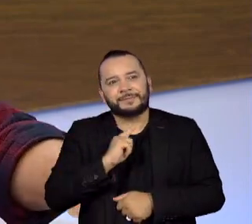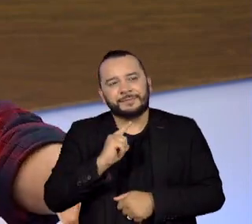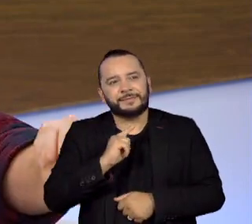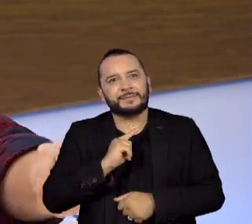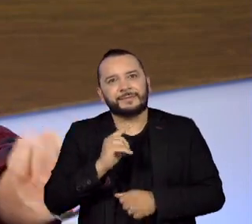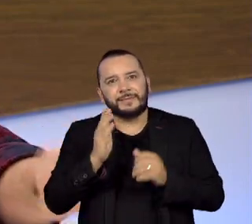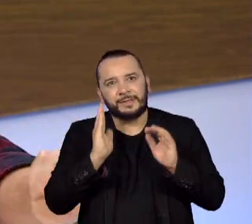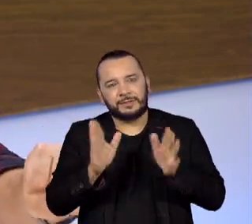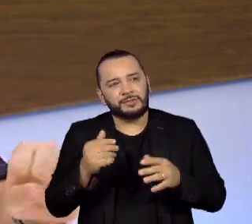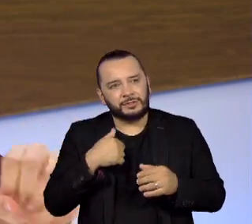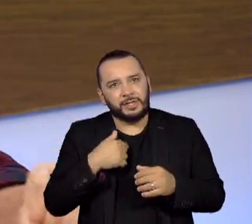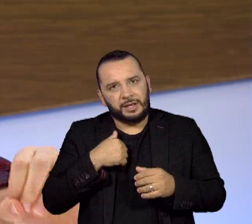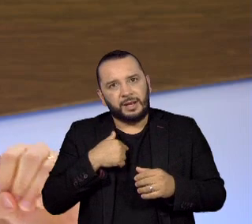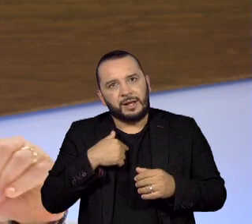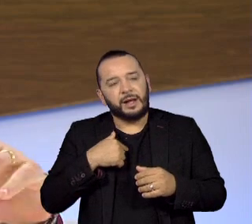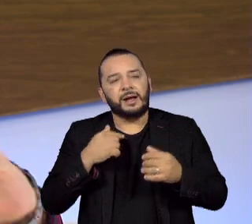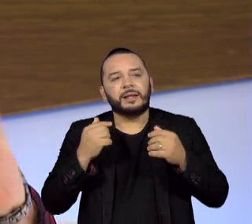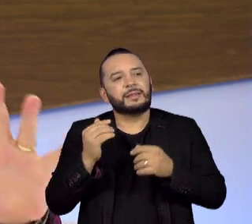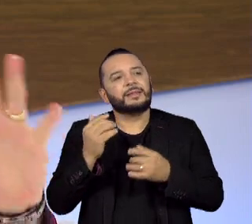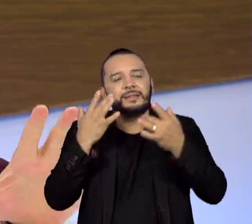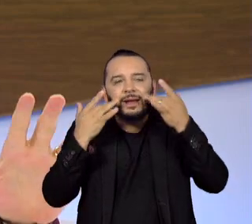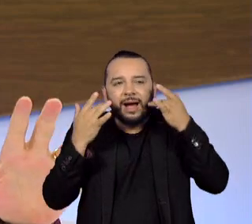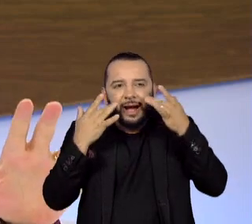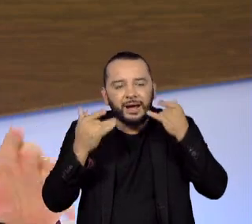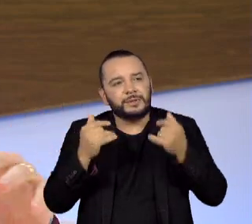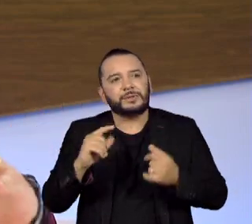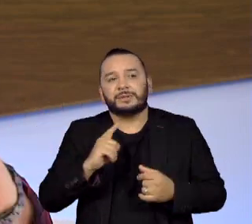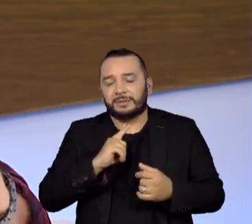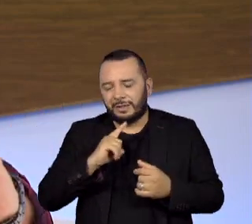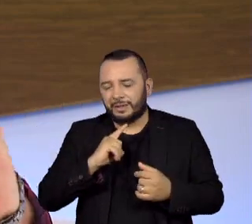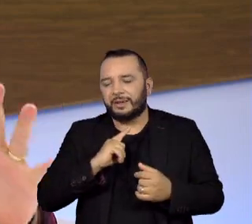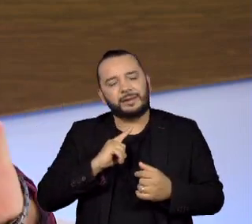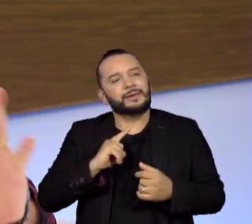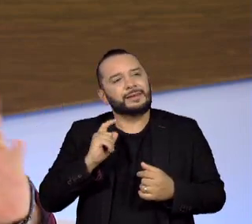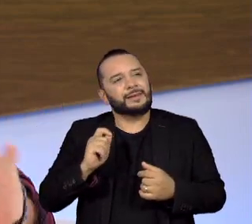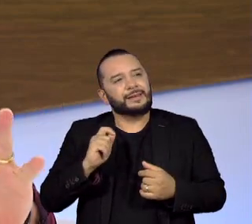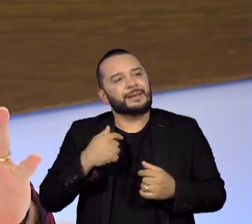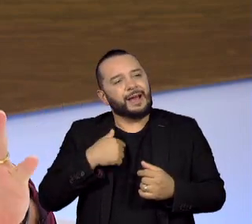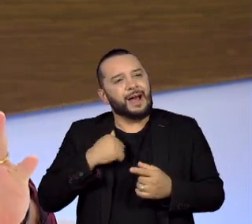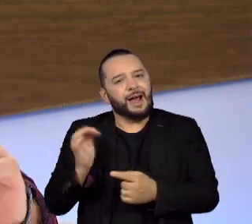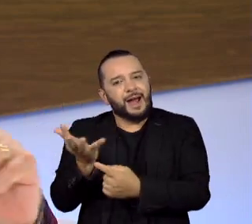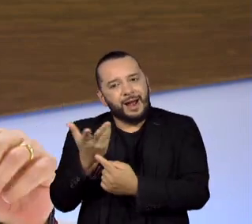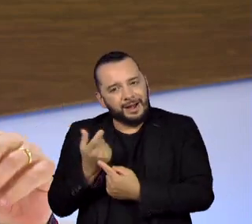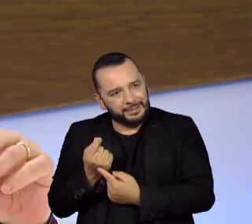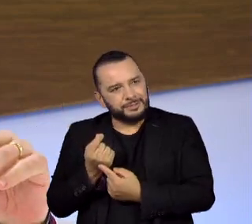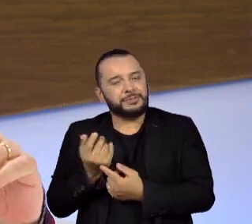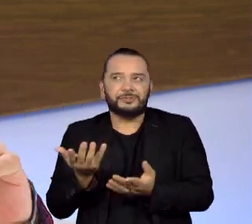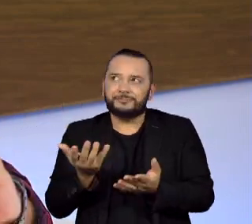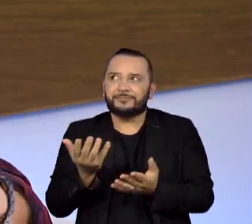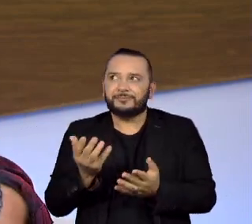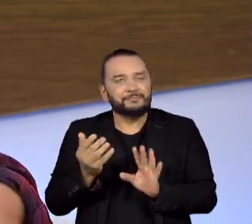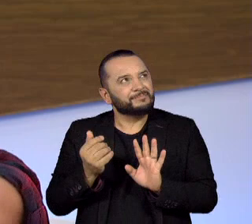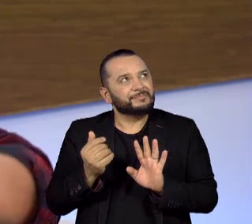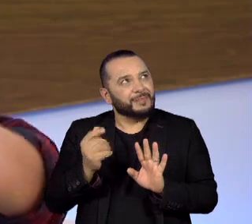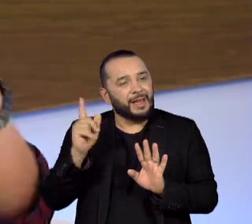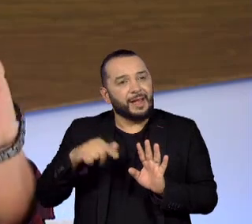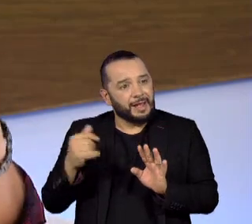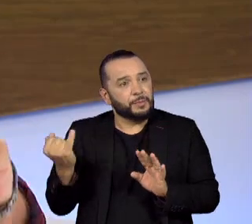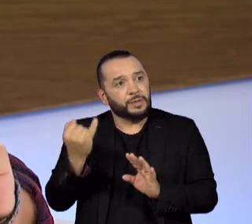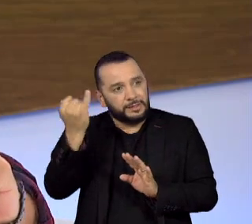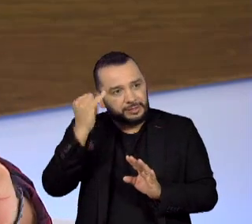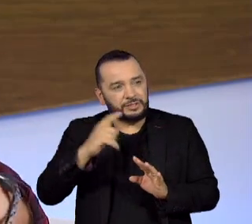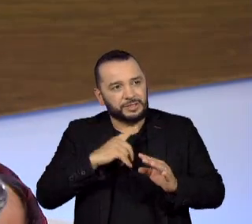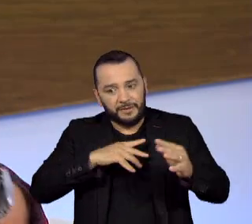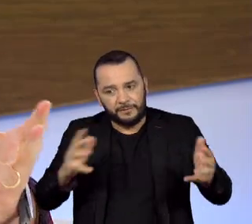mão e a arte vive de dialogar com o momento. Seria uma produção relativamente simples,